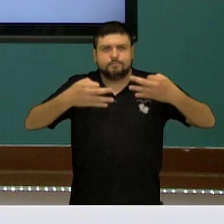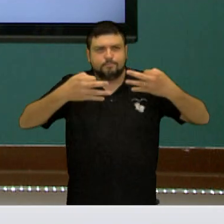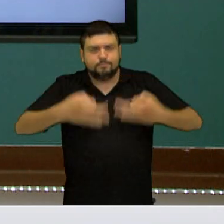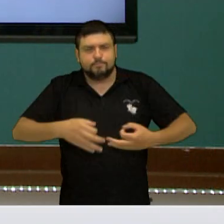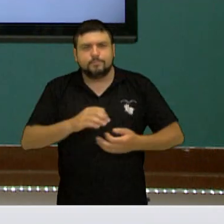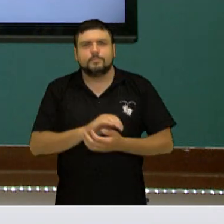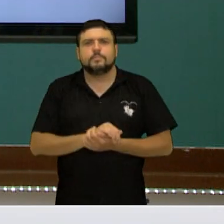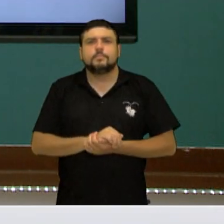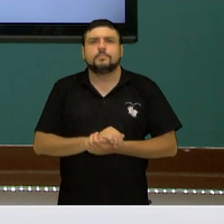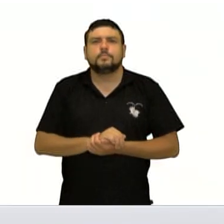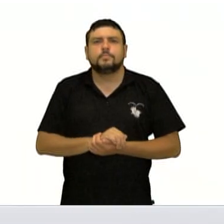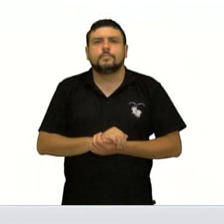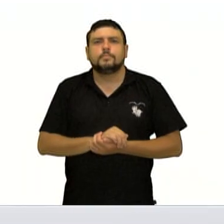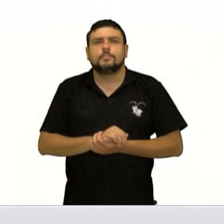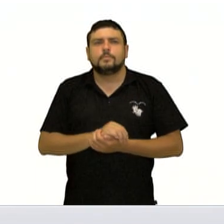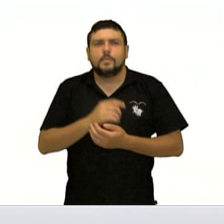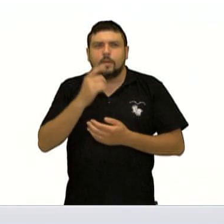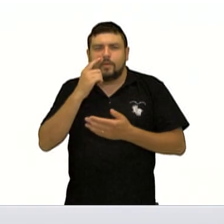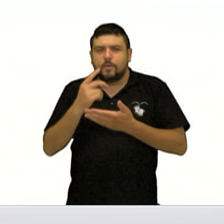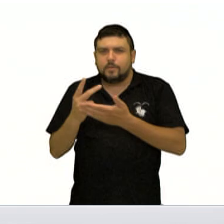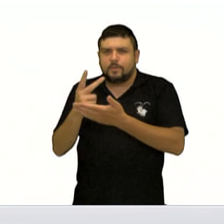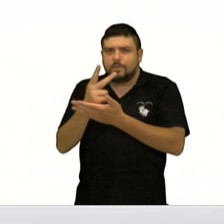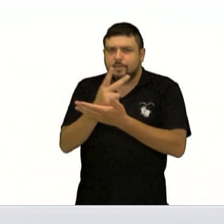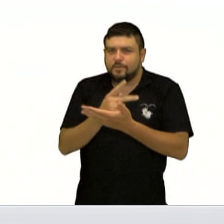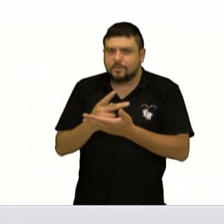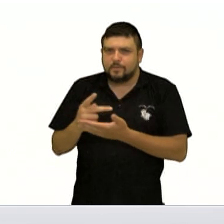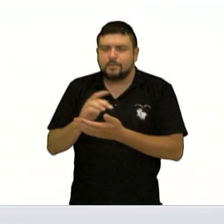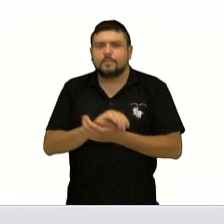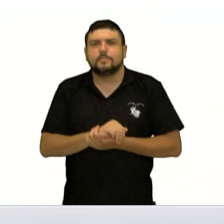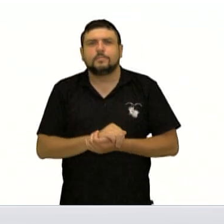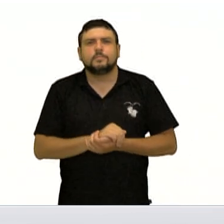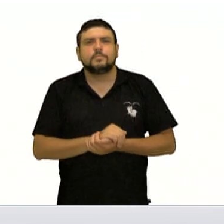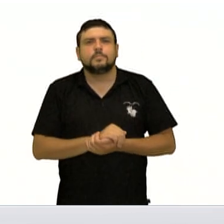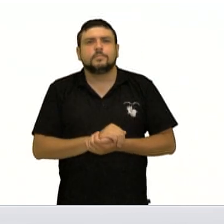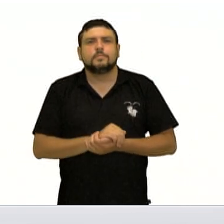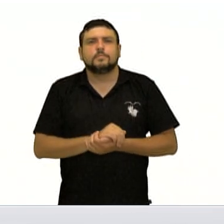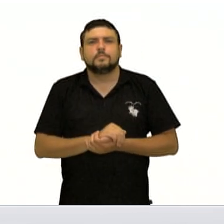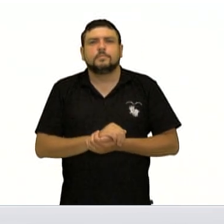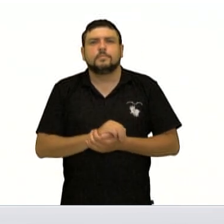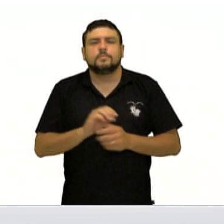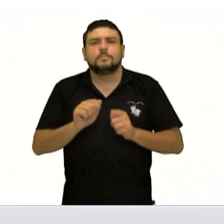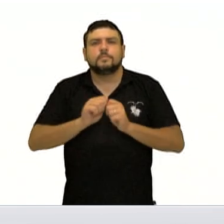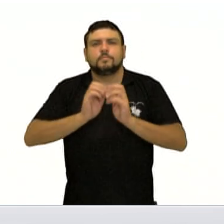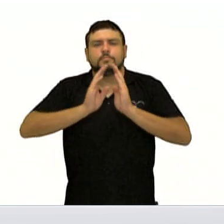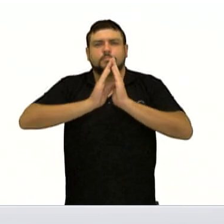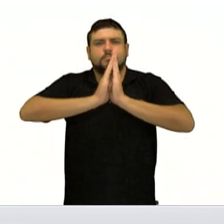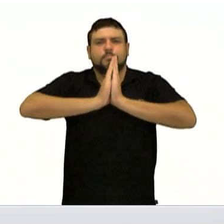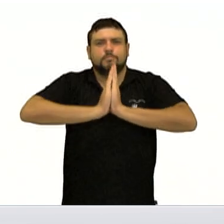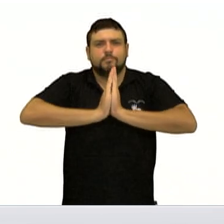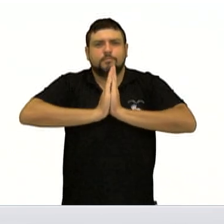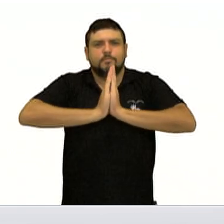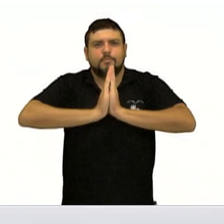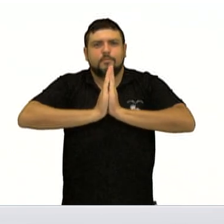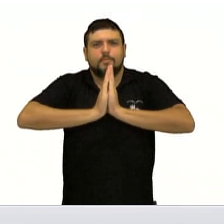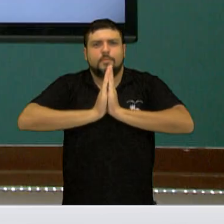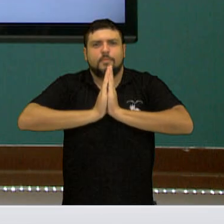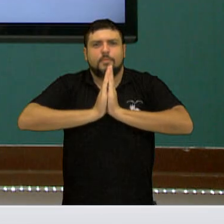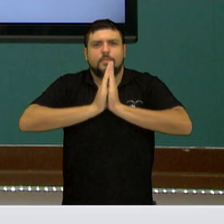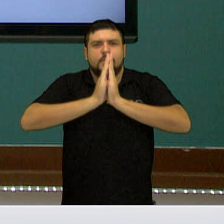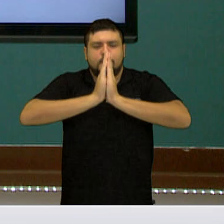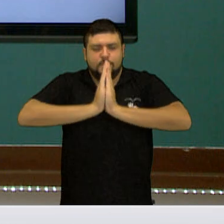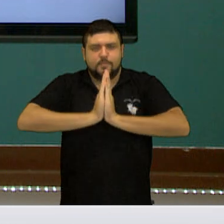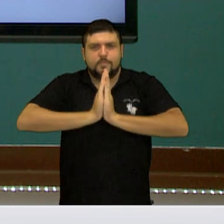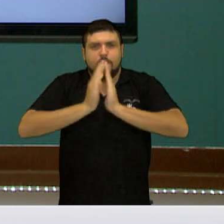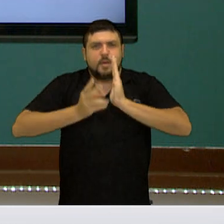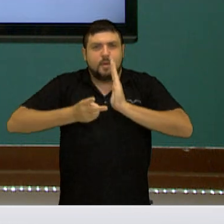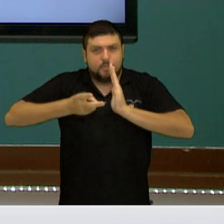mesmo. O namastê, olha o desenho da moça ali fazendo. Reta paralela, ó. Você dobra bem o pulso